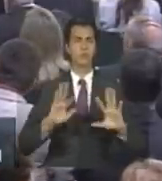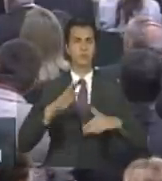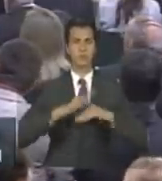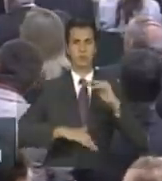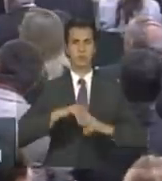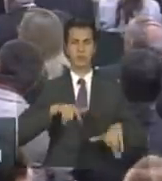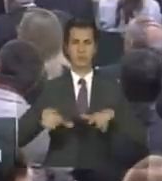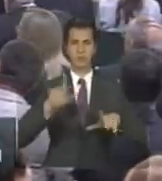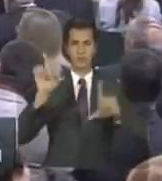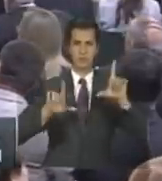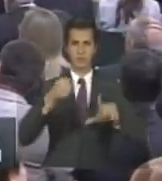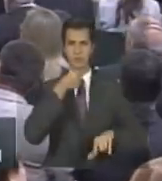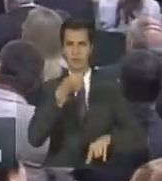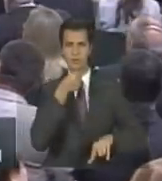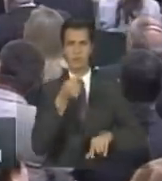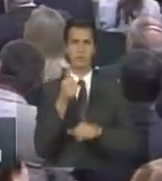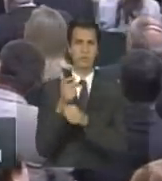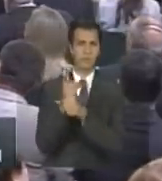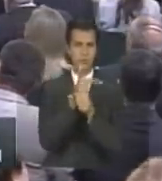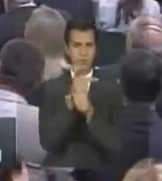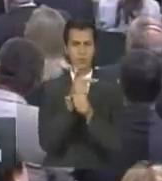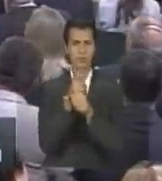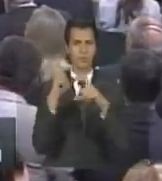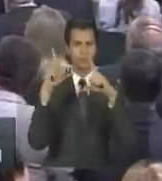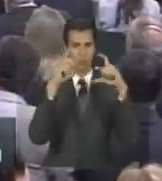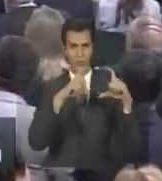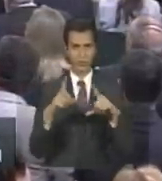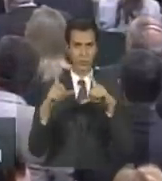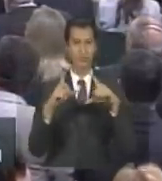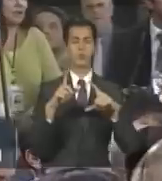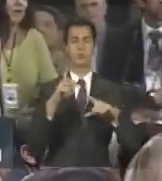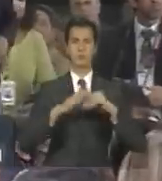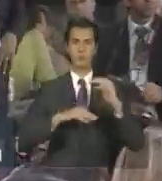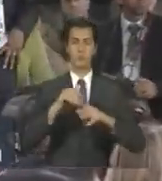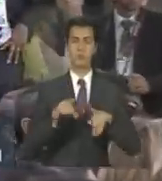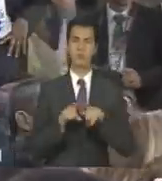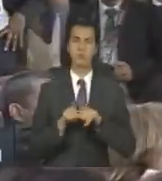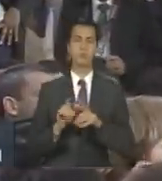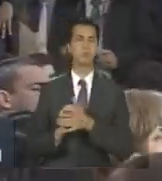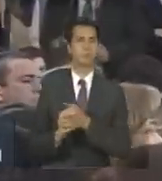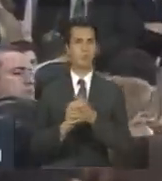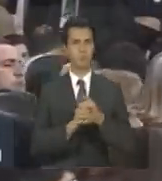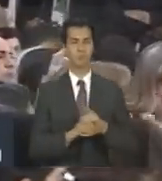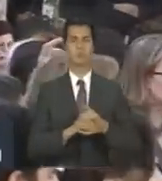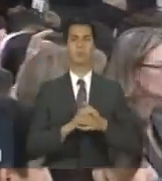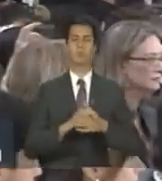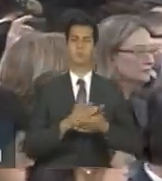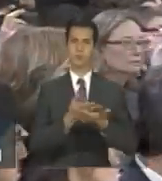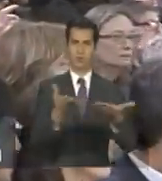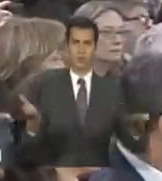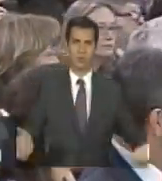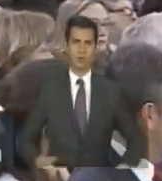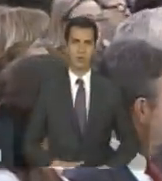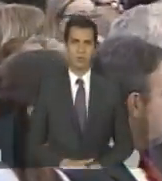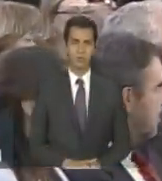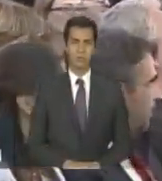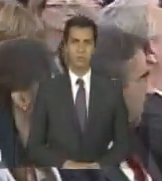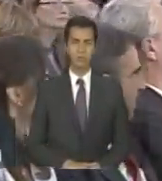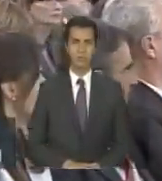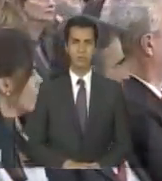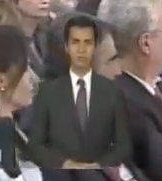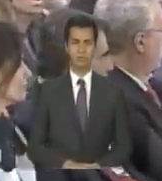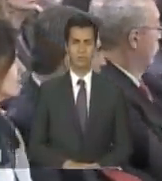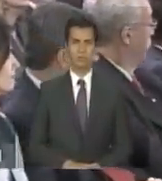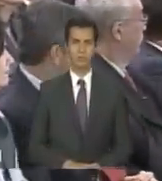e fotógrafos. Cumprimentar as senhoras e senhores profissionais da imprensa.